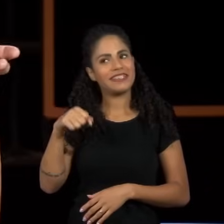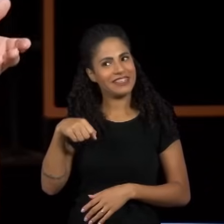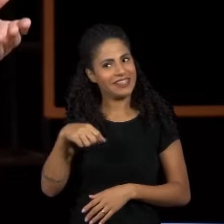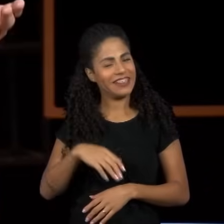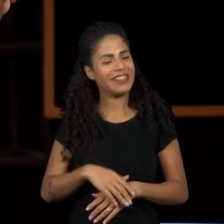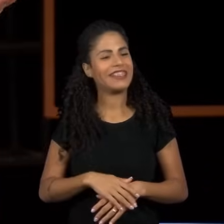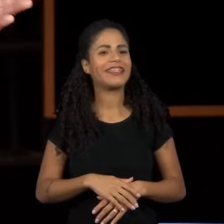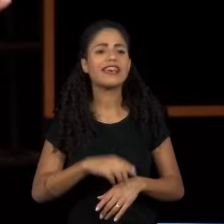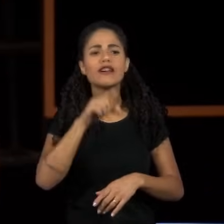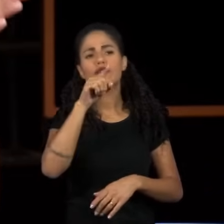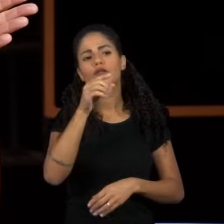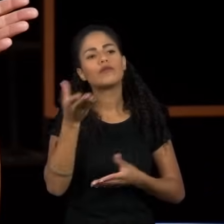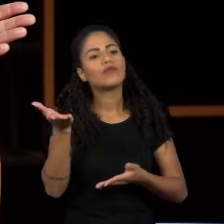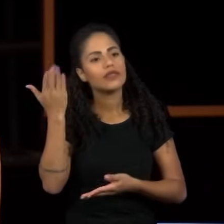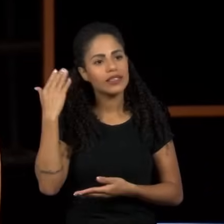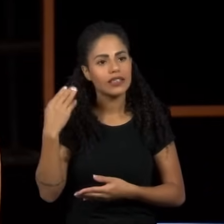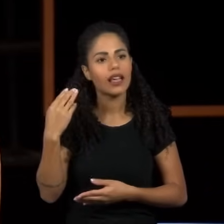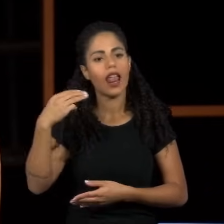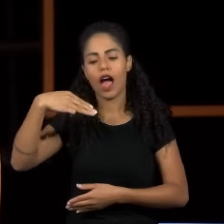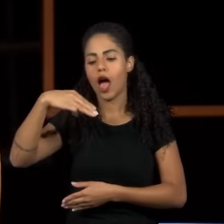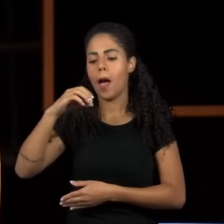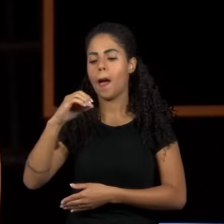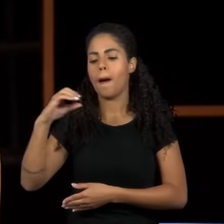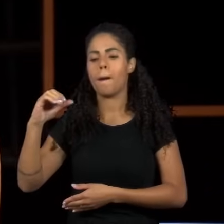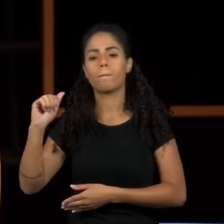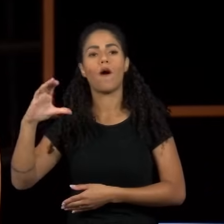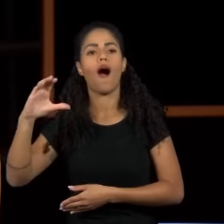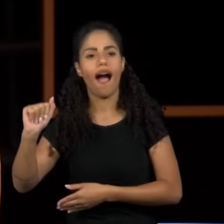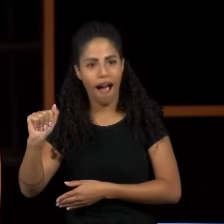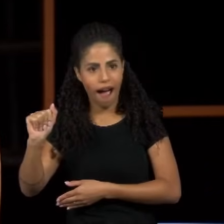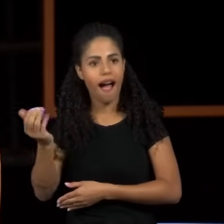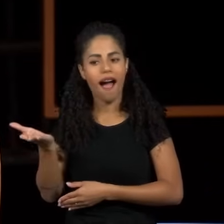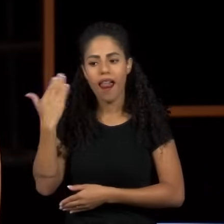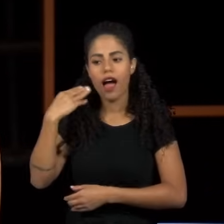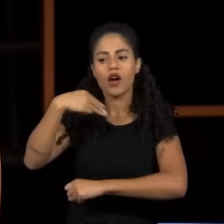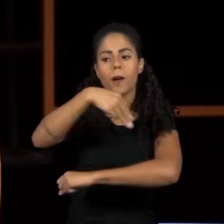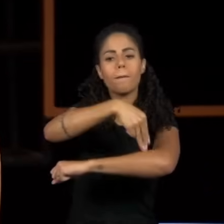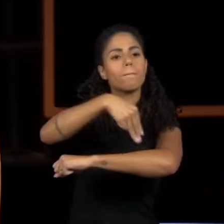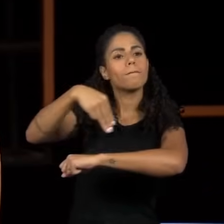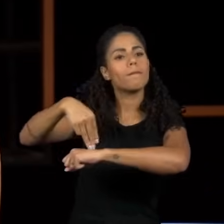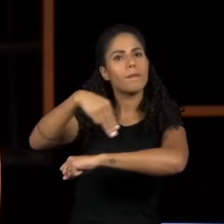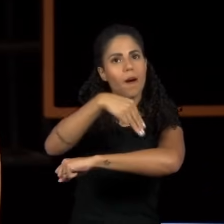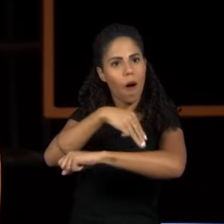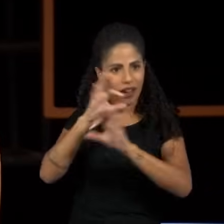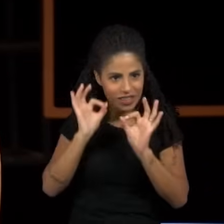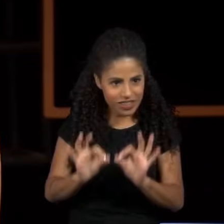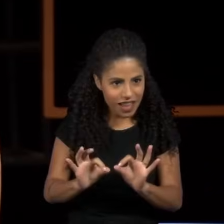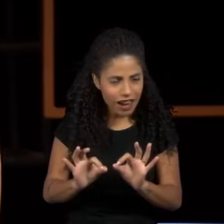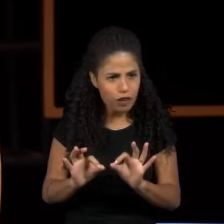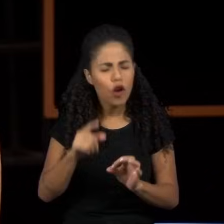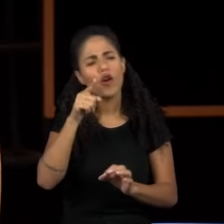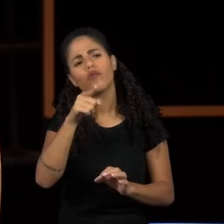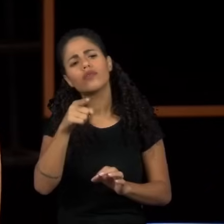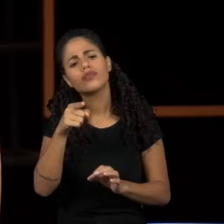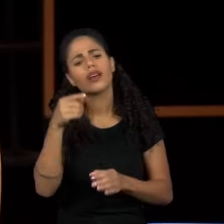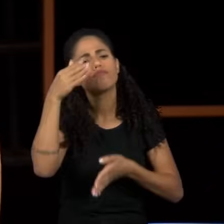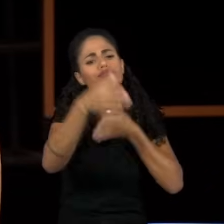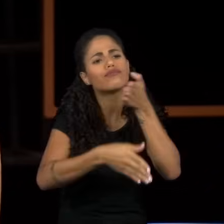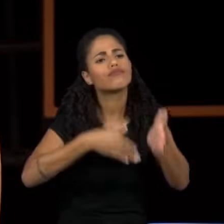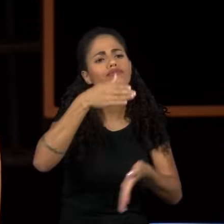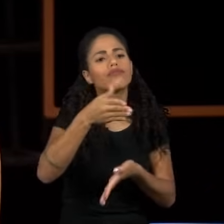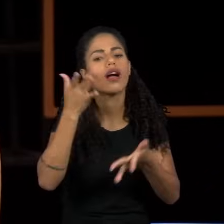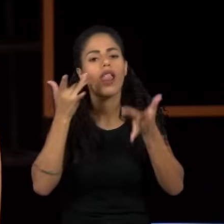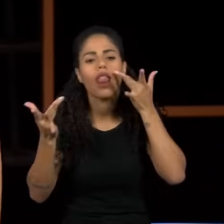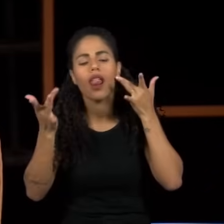Selma, você foi criada na Moca Bela, um tradicional bairro da colônia italiana na Moca. Época. Você frequentava cinema, teatro